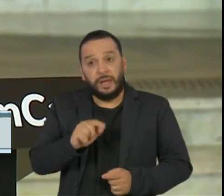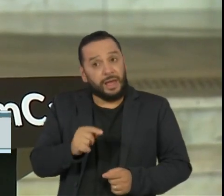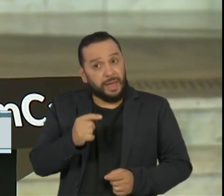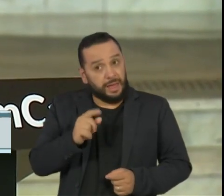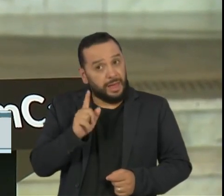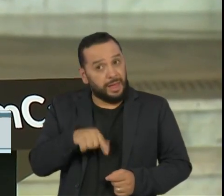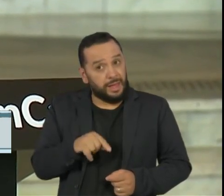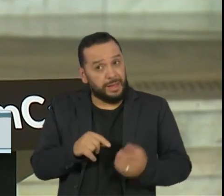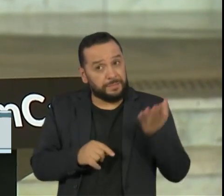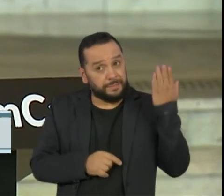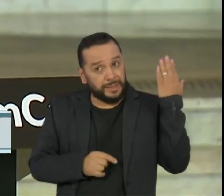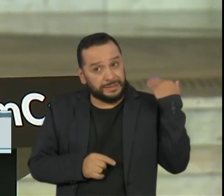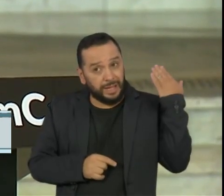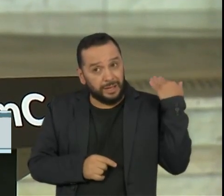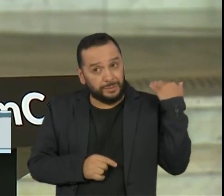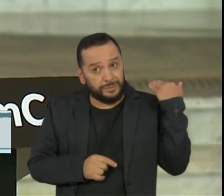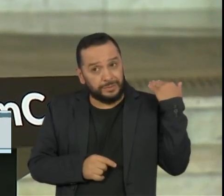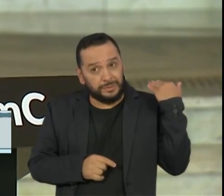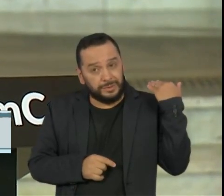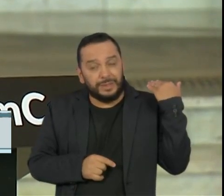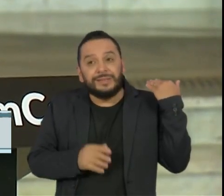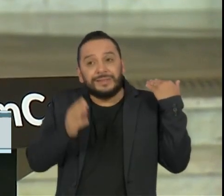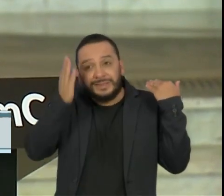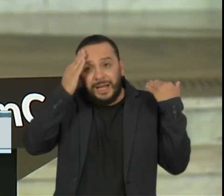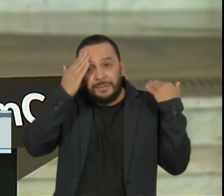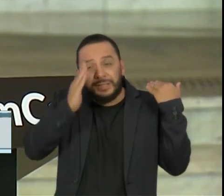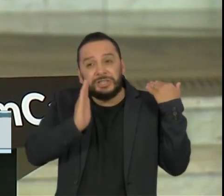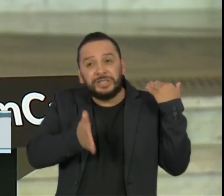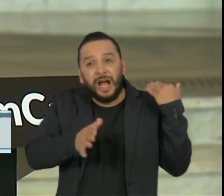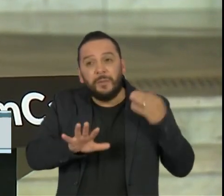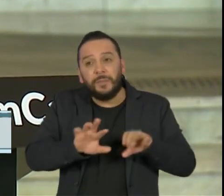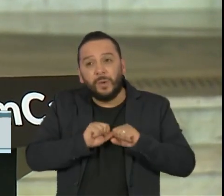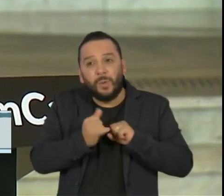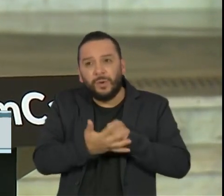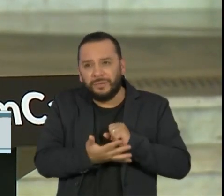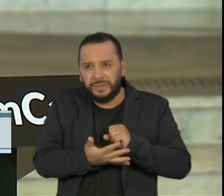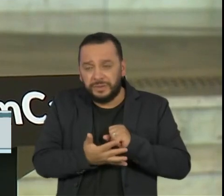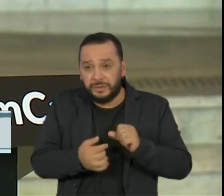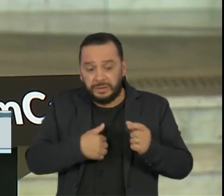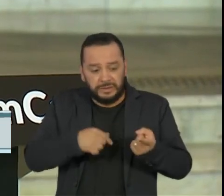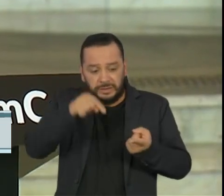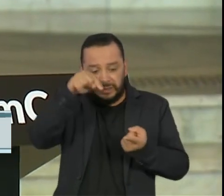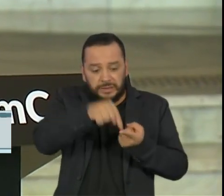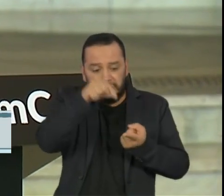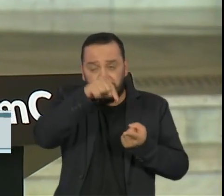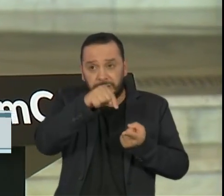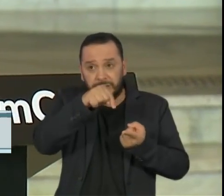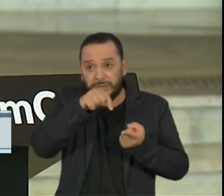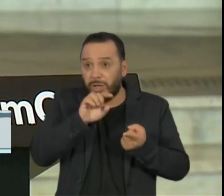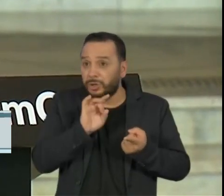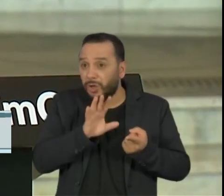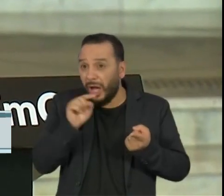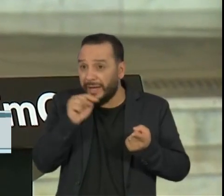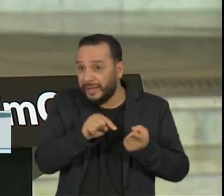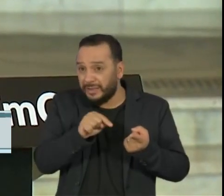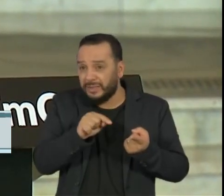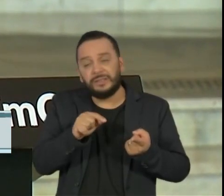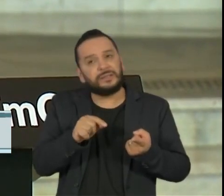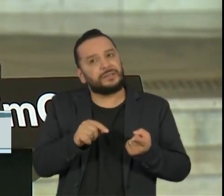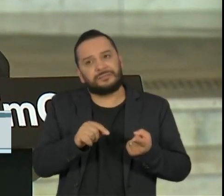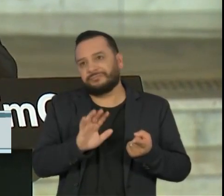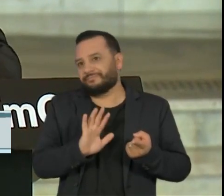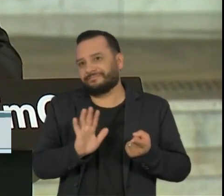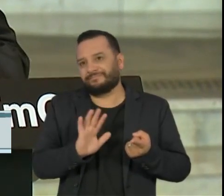passado. Quer dizer, ele por si só não tem importância se não estiver acoplado